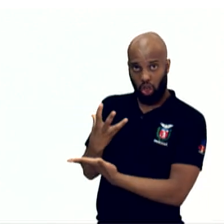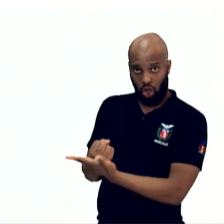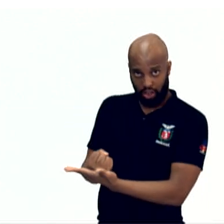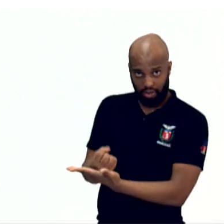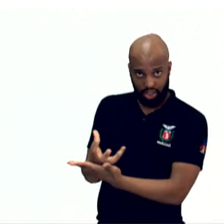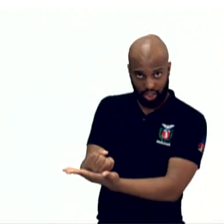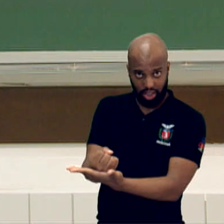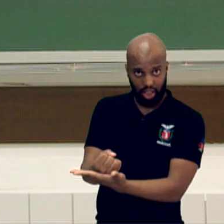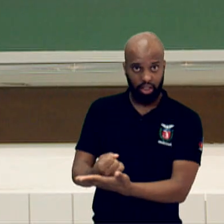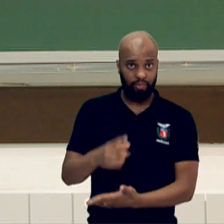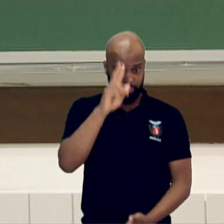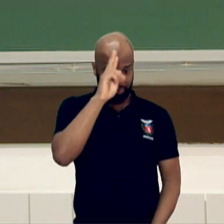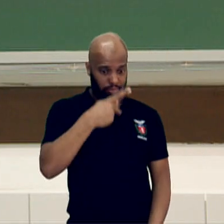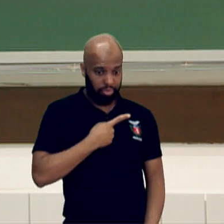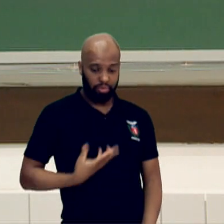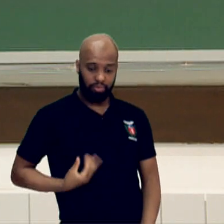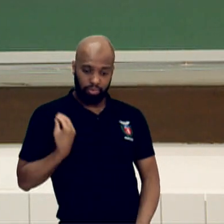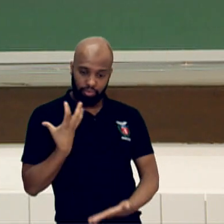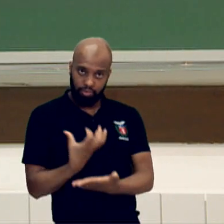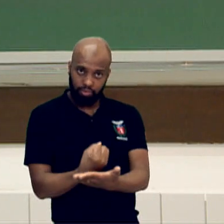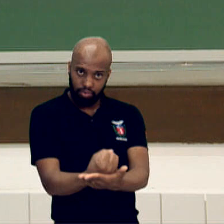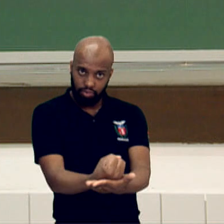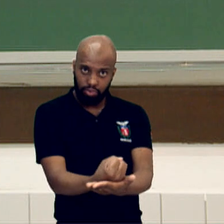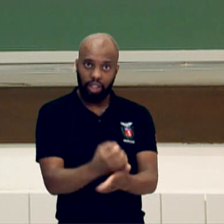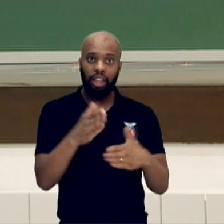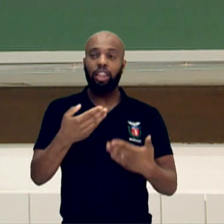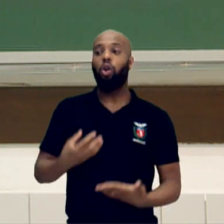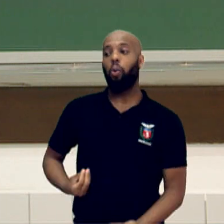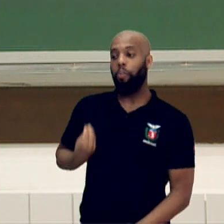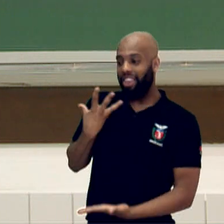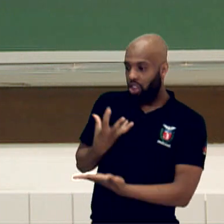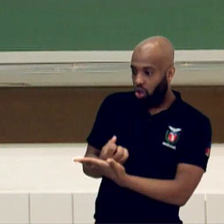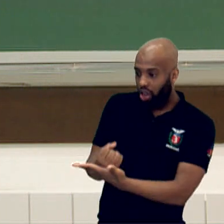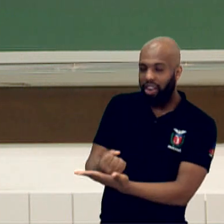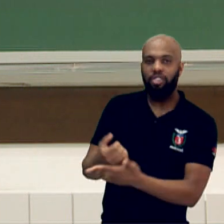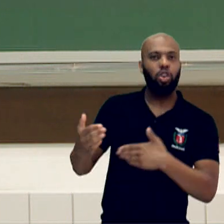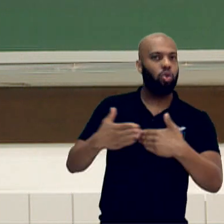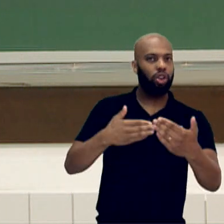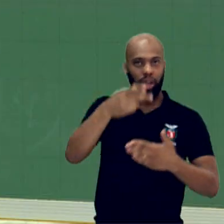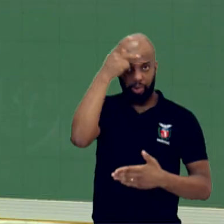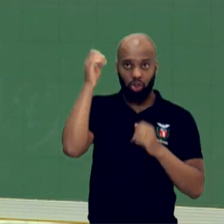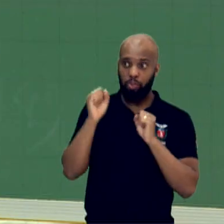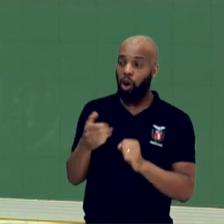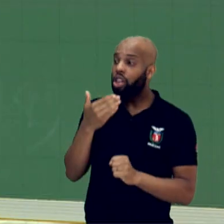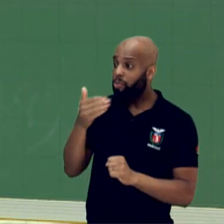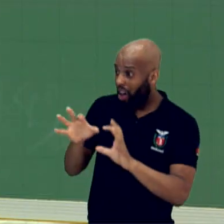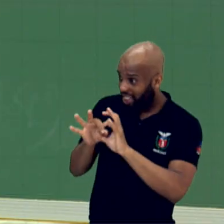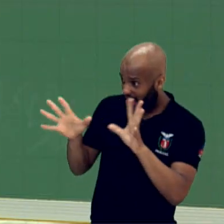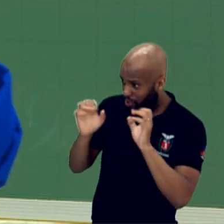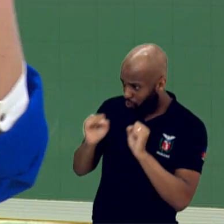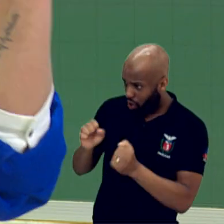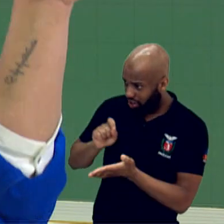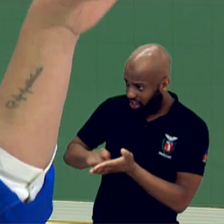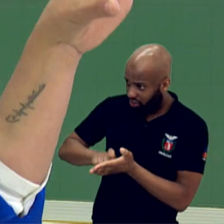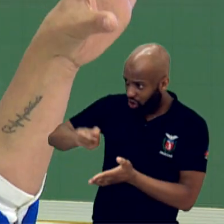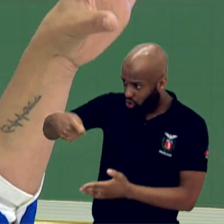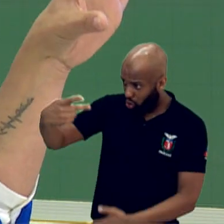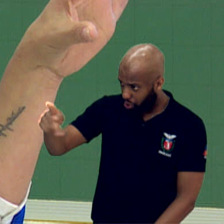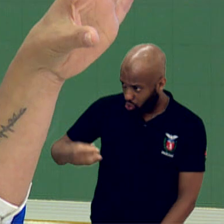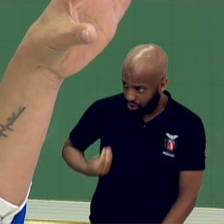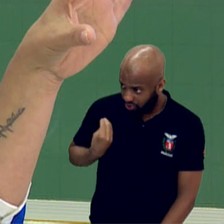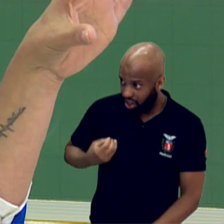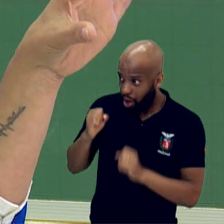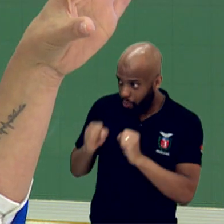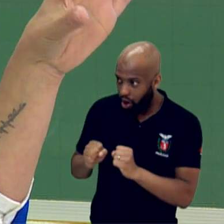autobiografia? É importante saber que a biografia, qualquer pessoa pode pedir autorização e fazer sobre a vida de